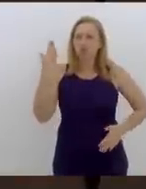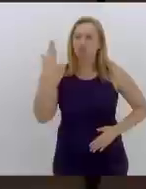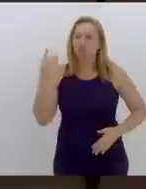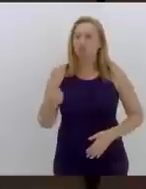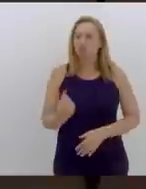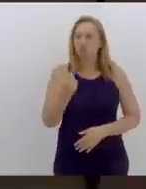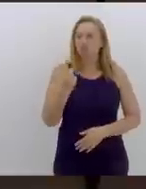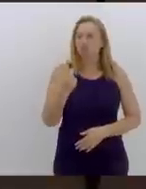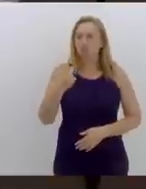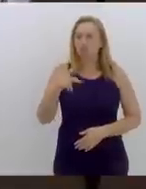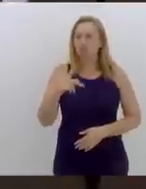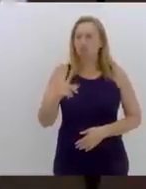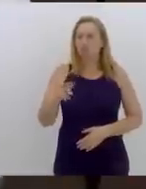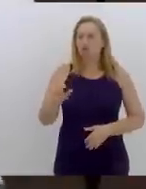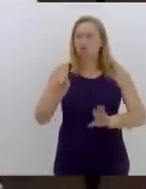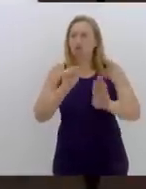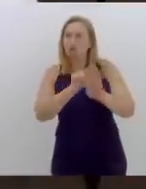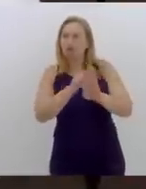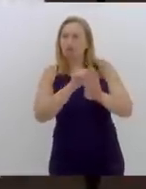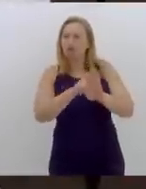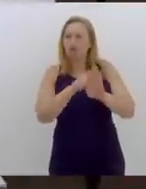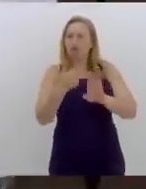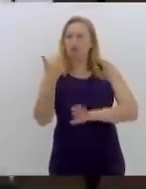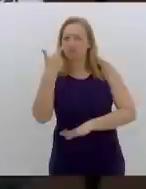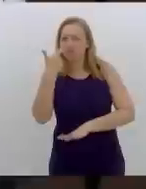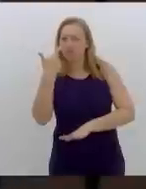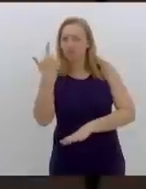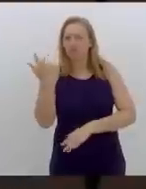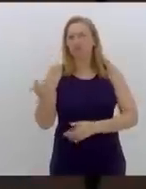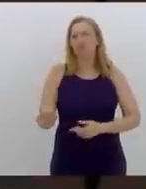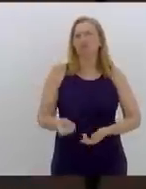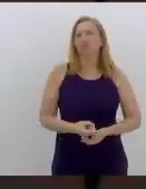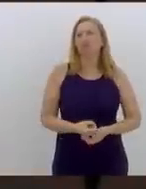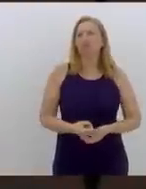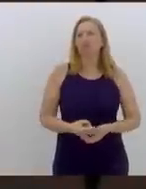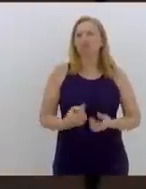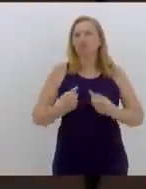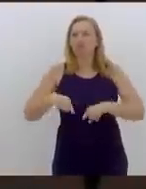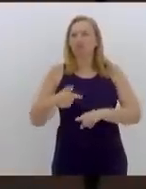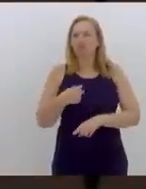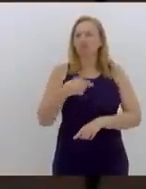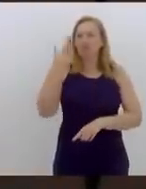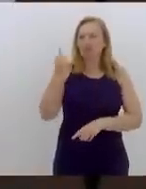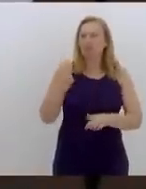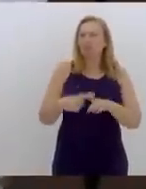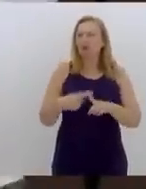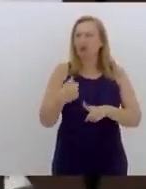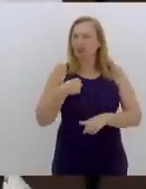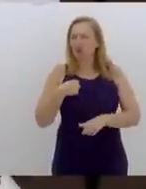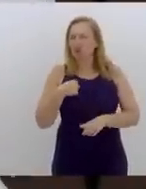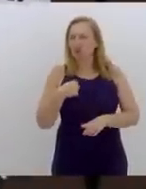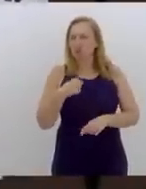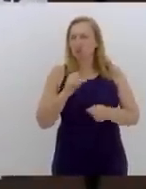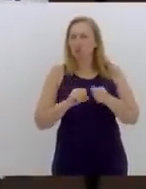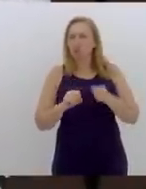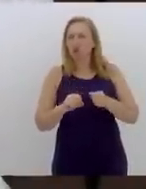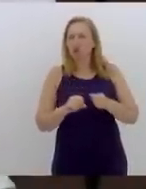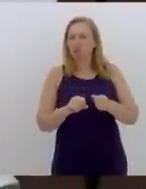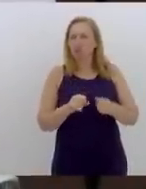deles até hoje foi na minha porta me apontar o dedo nem me ameaçar sabe por quê eu não como no prato deles